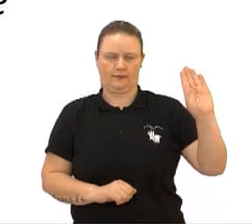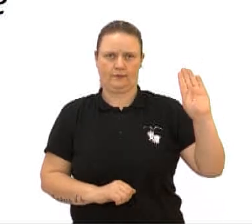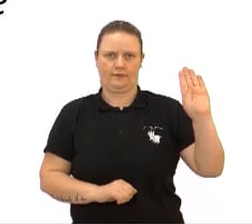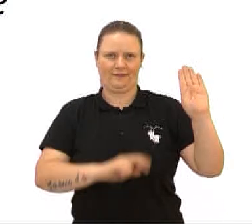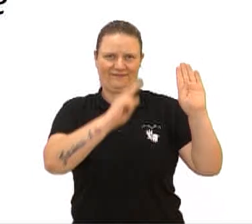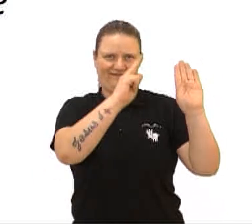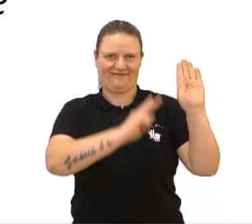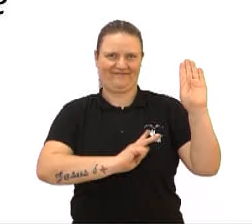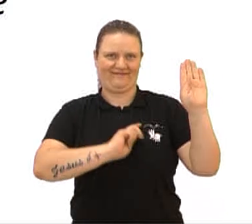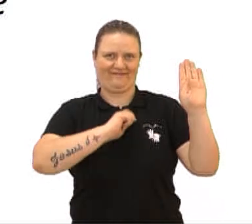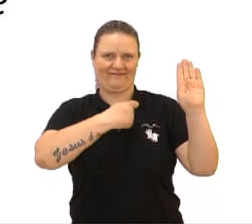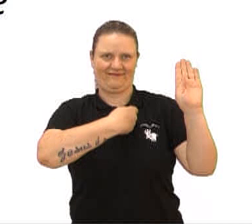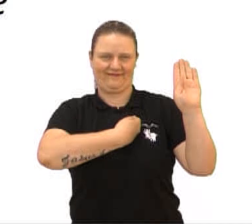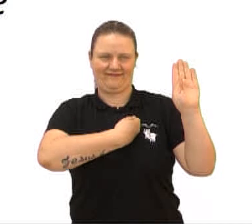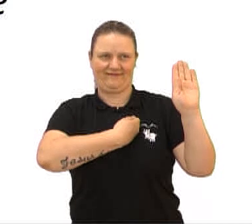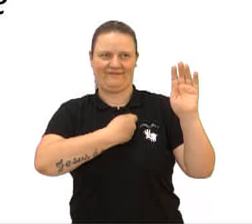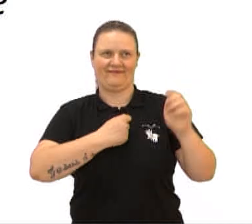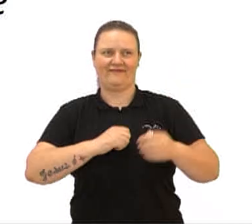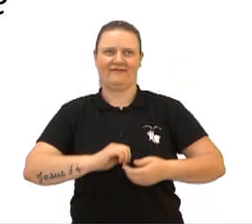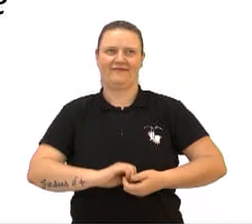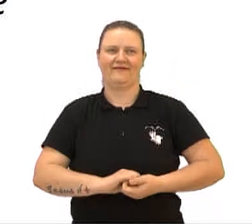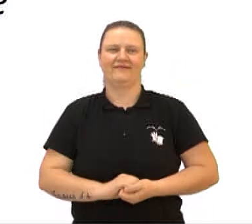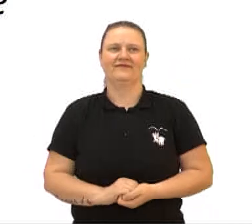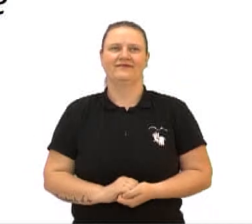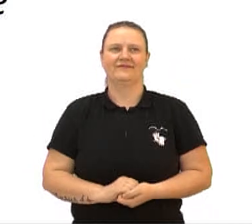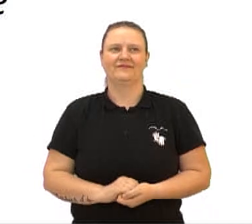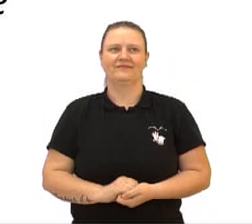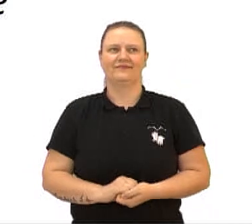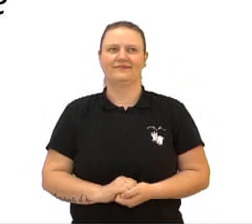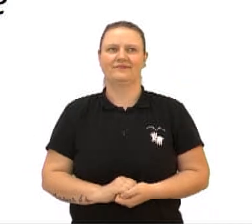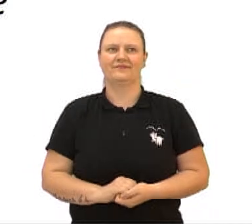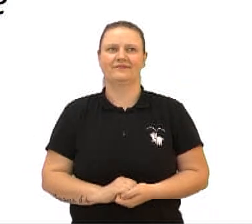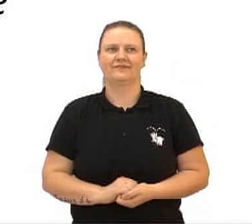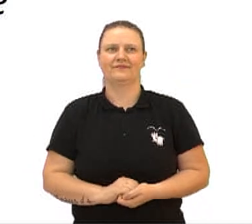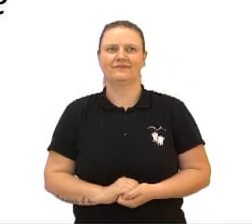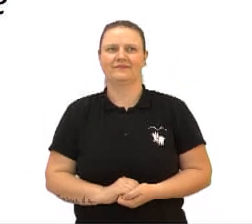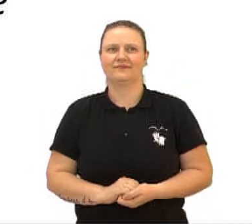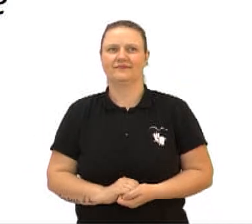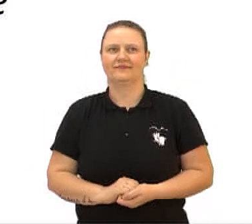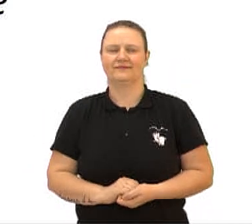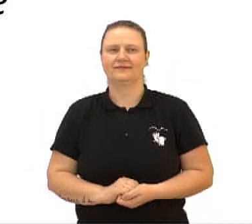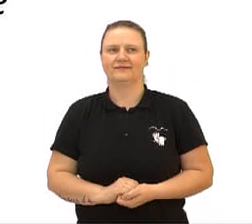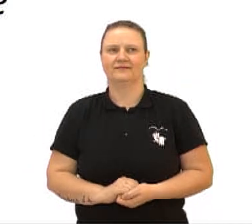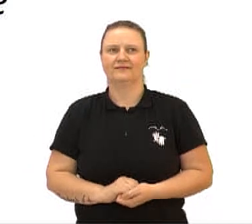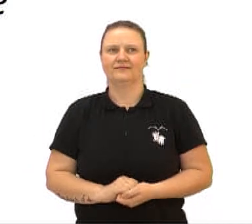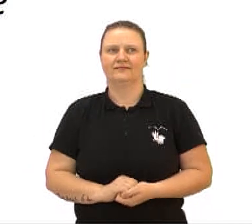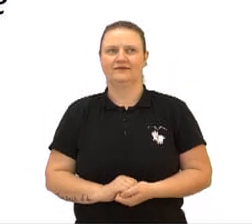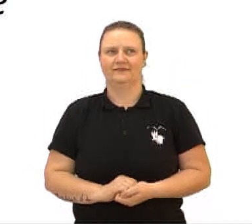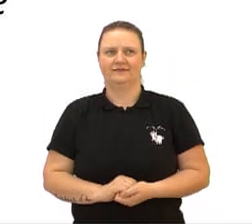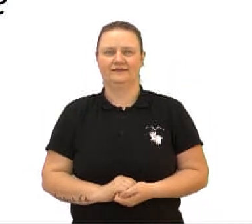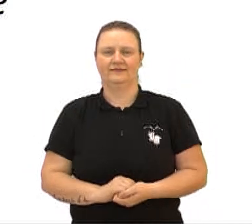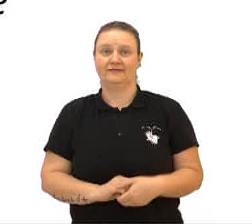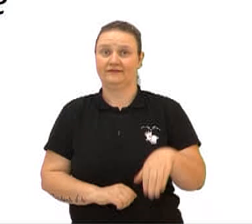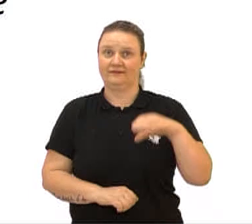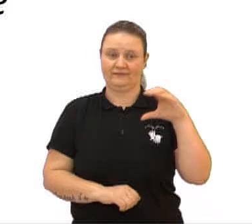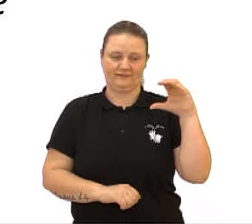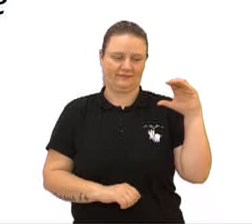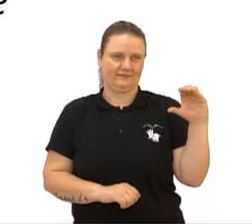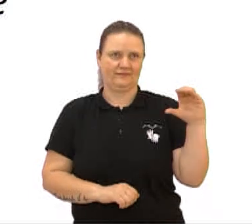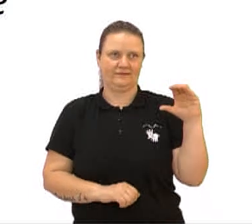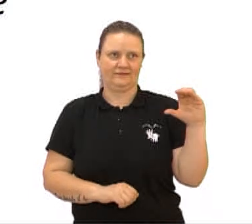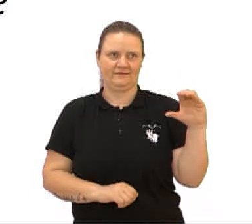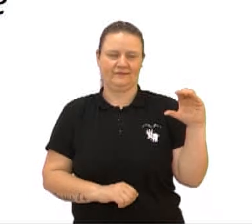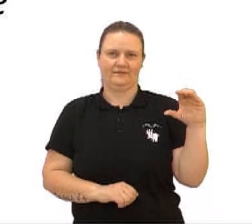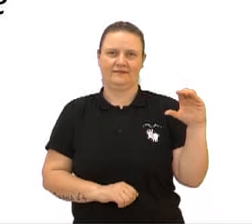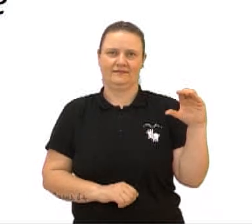B, la palabra kilos en el contexto de la canción significa el alcance de la banda Los Coyotes. O